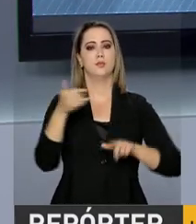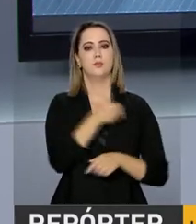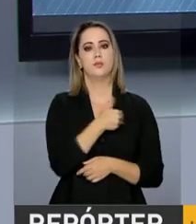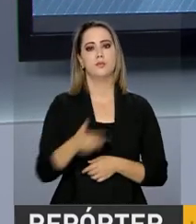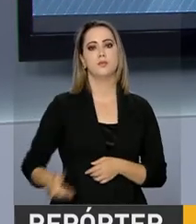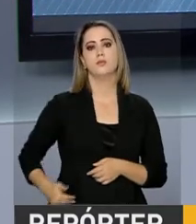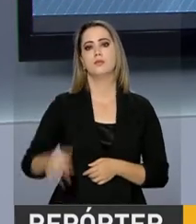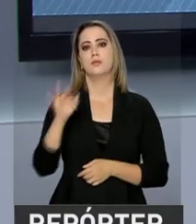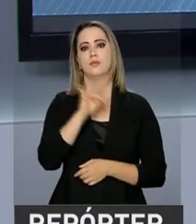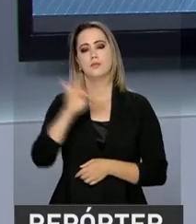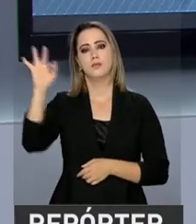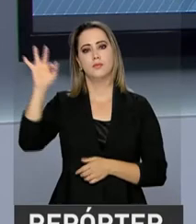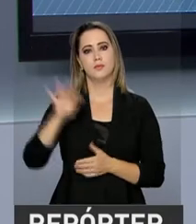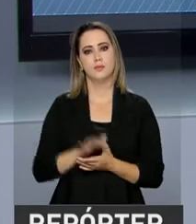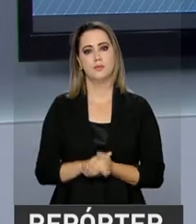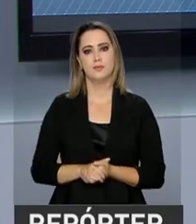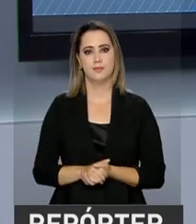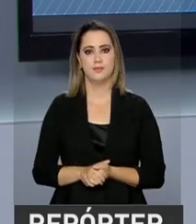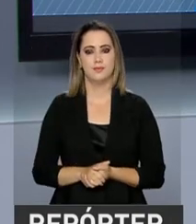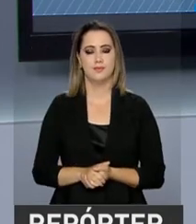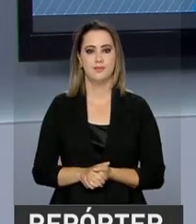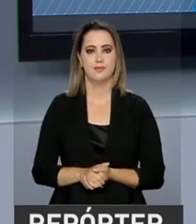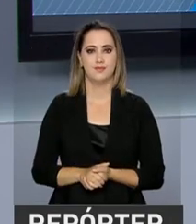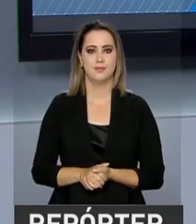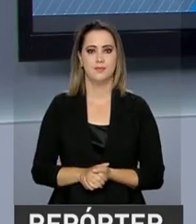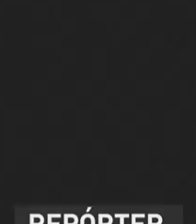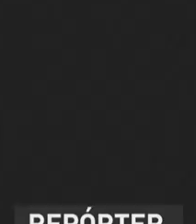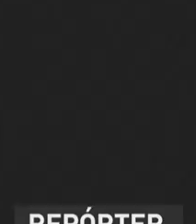aqui na nbr a tv do governo federal